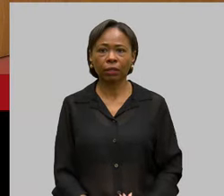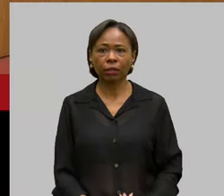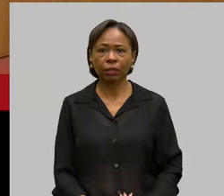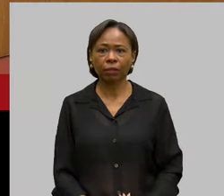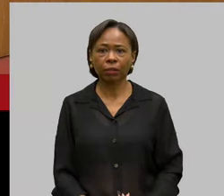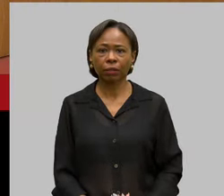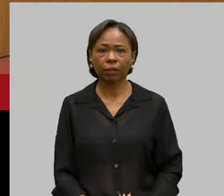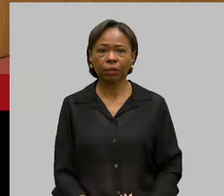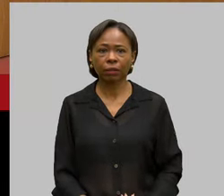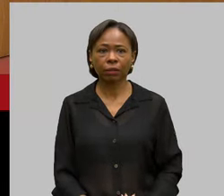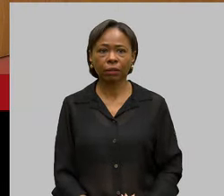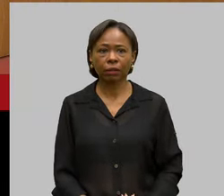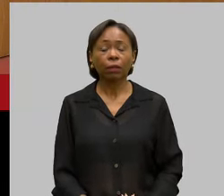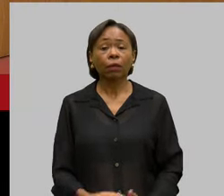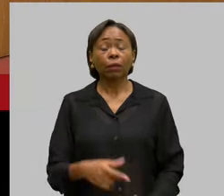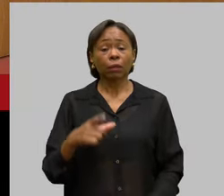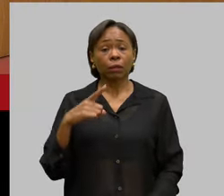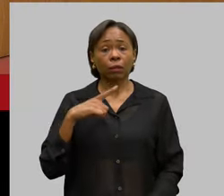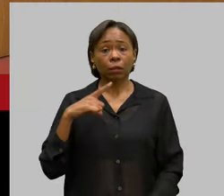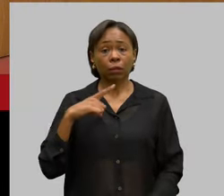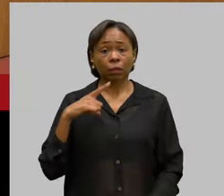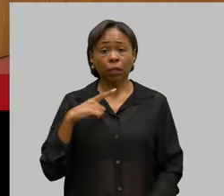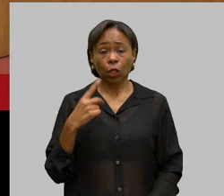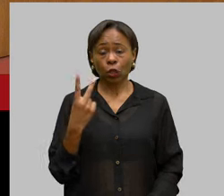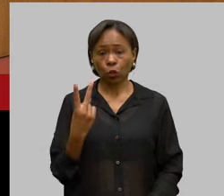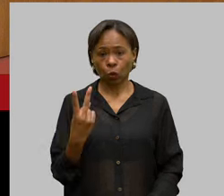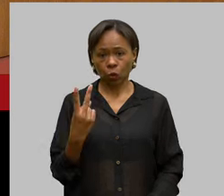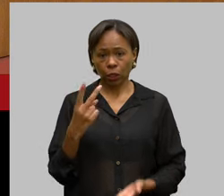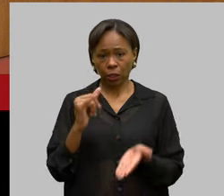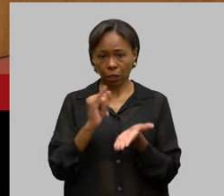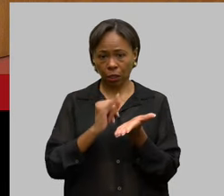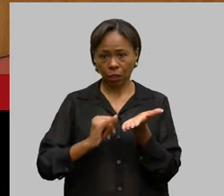obrigado Nós temos dois inscritos